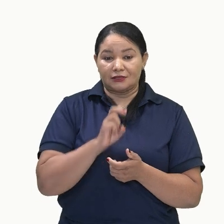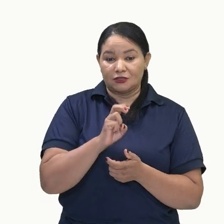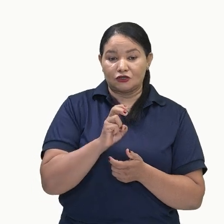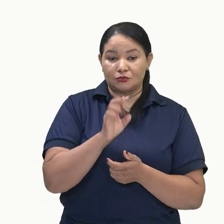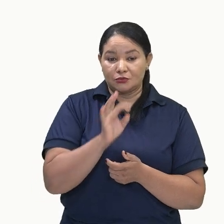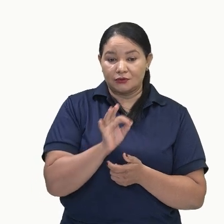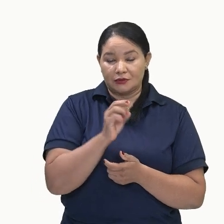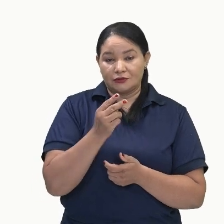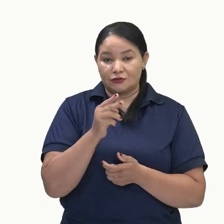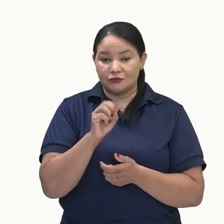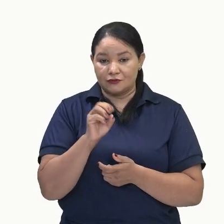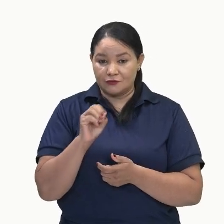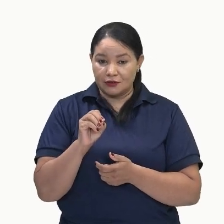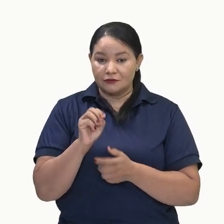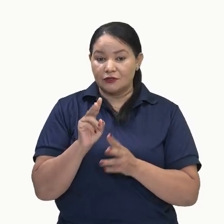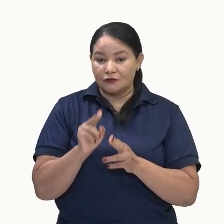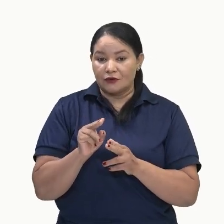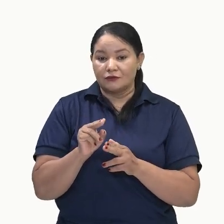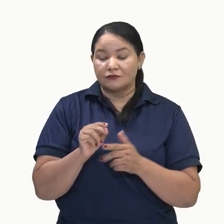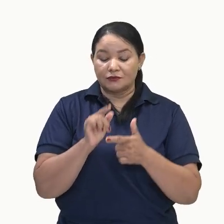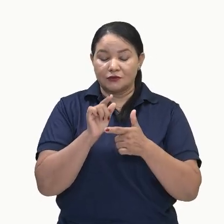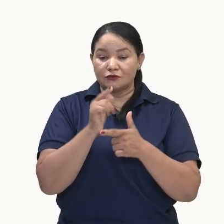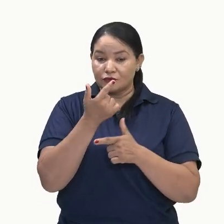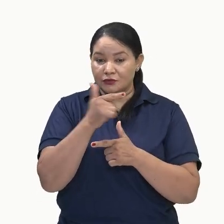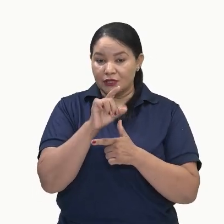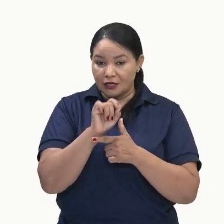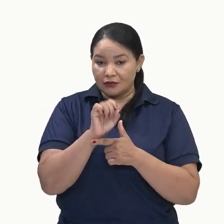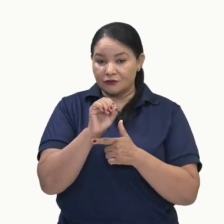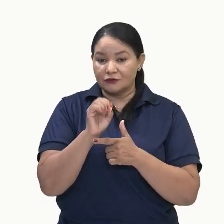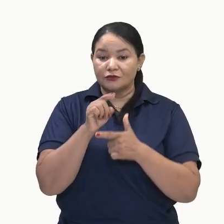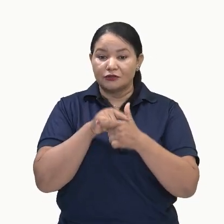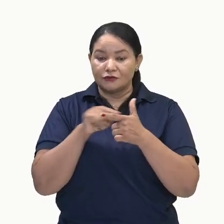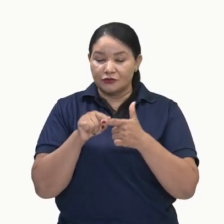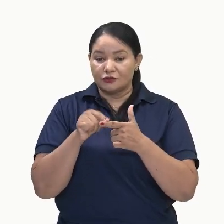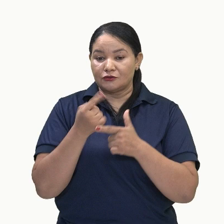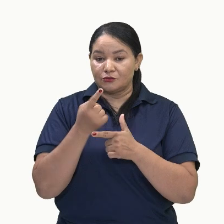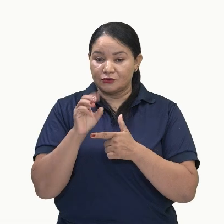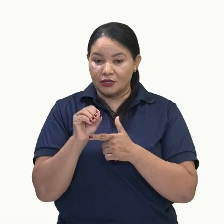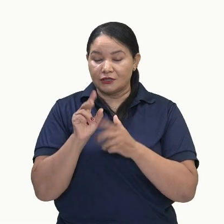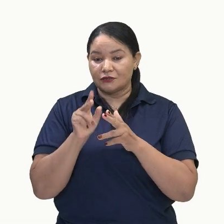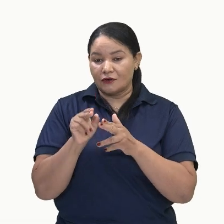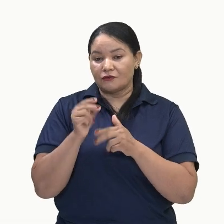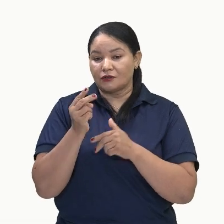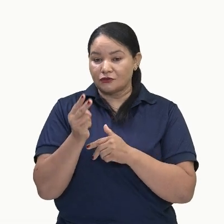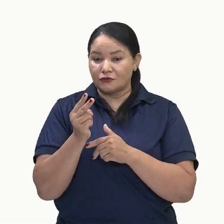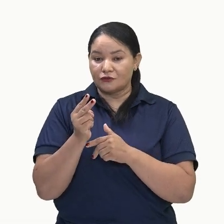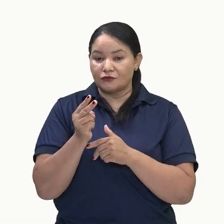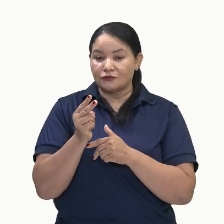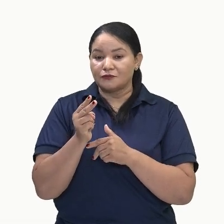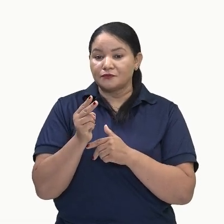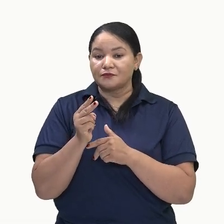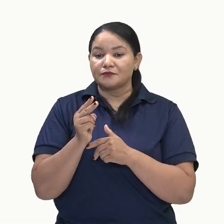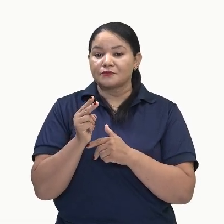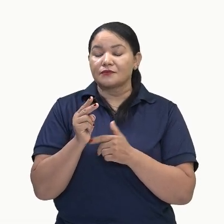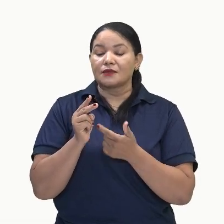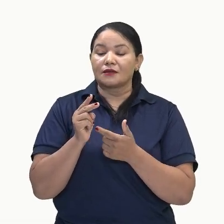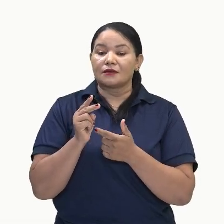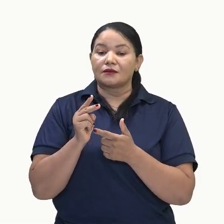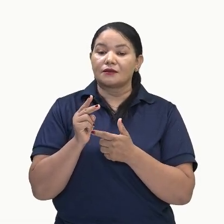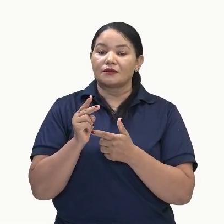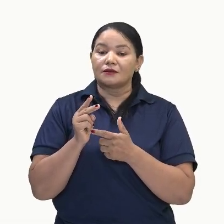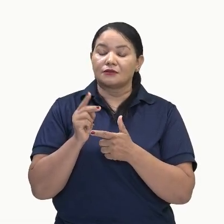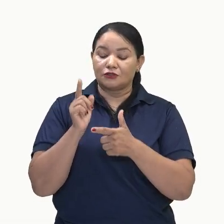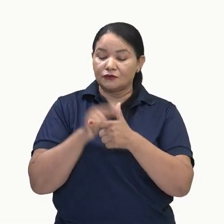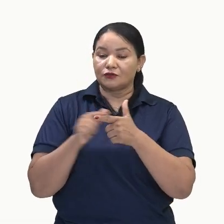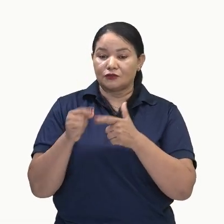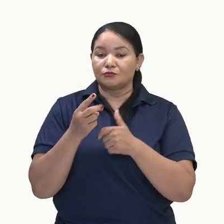é igual a 200 dividido por 10, que é igual a 20. 200 dividido por 10 dividido por 2.